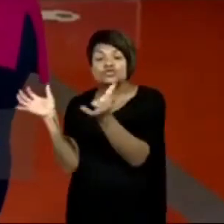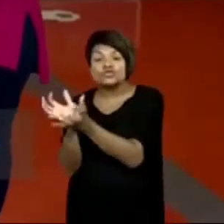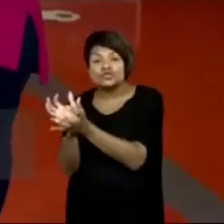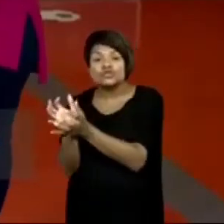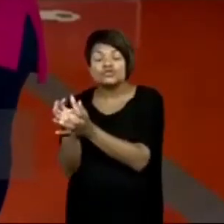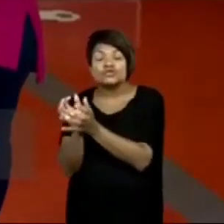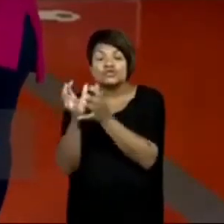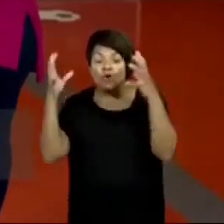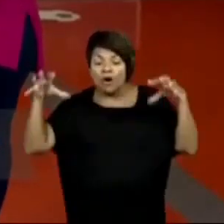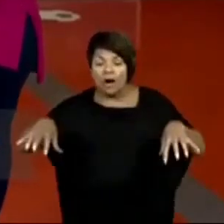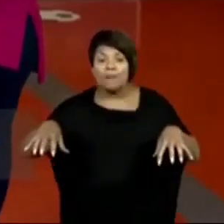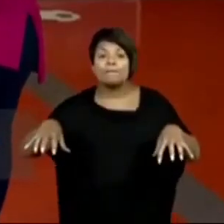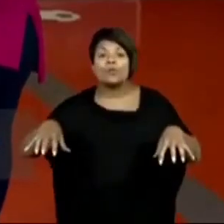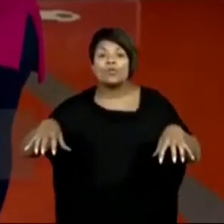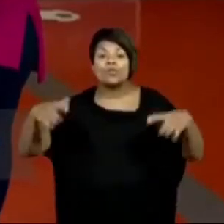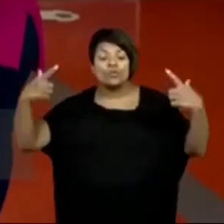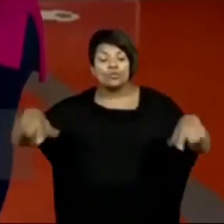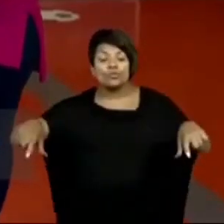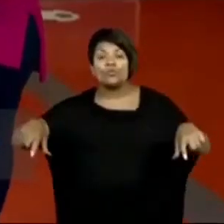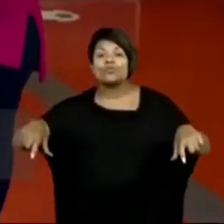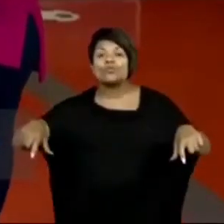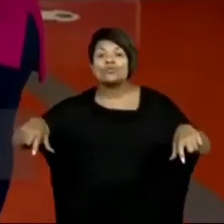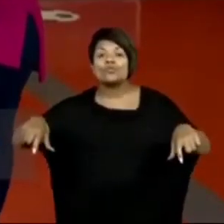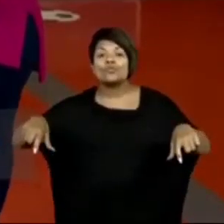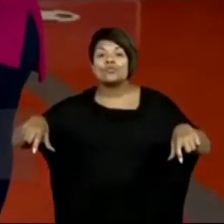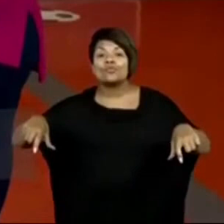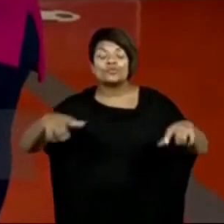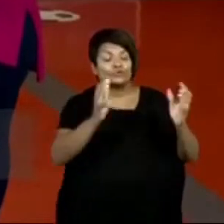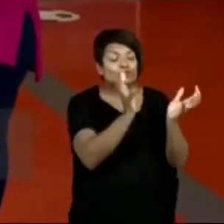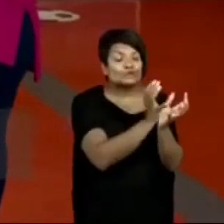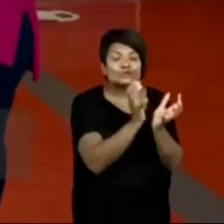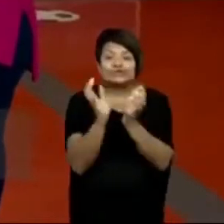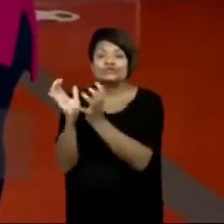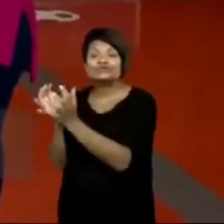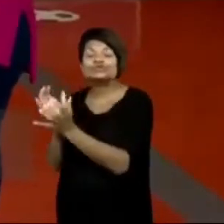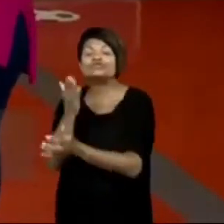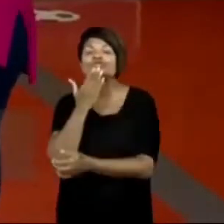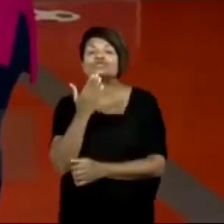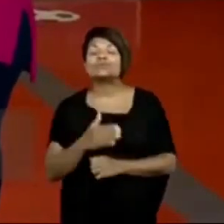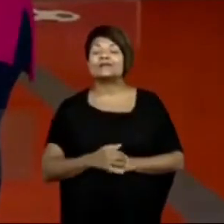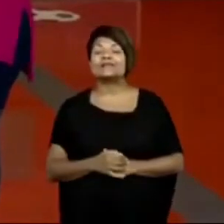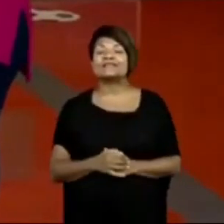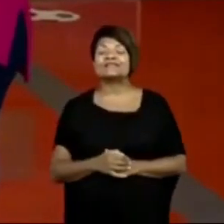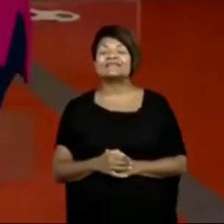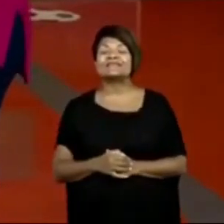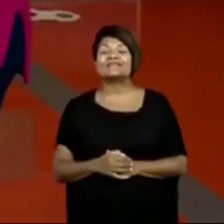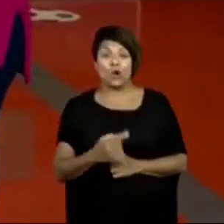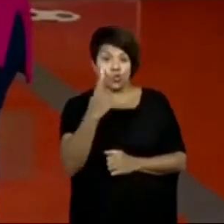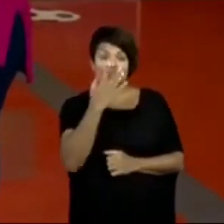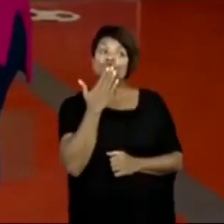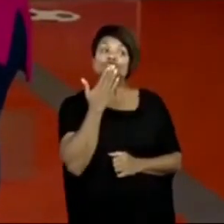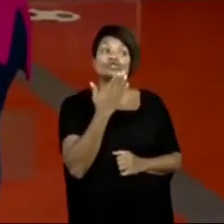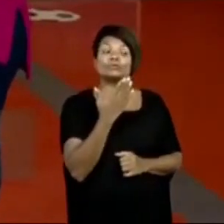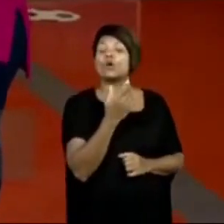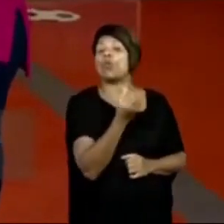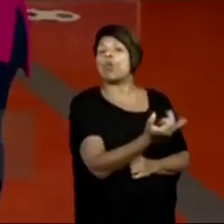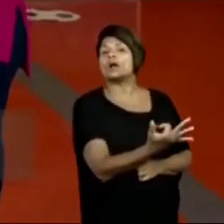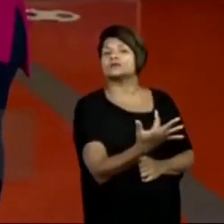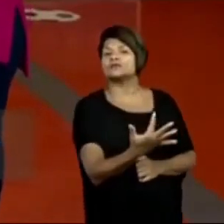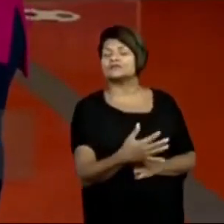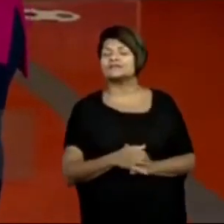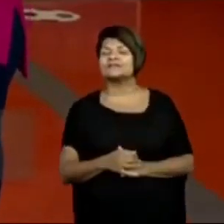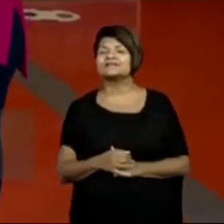campo? Dá para fazer a conta aí? Será que só de imaginar sobre